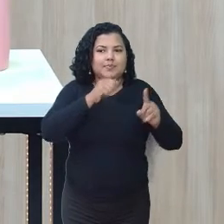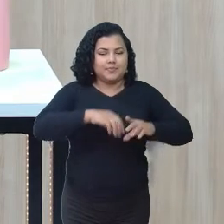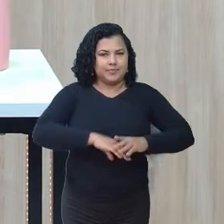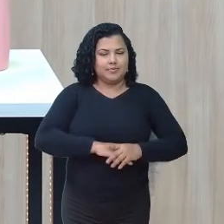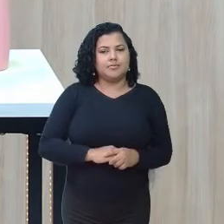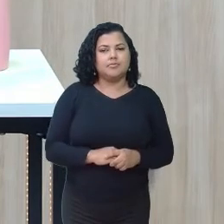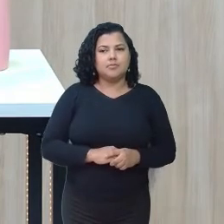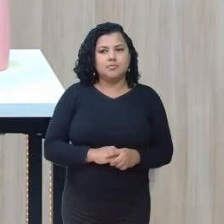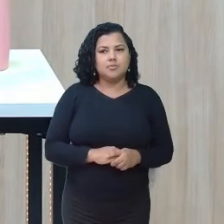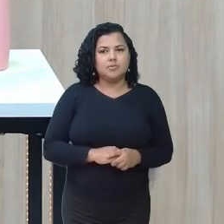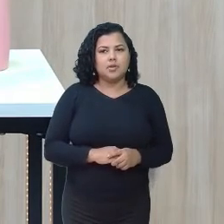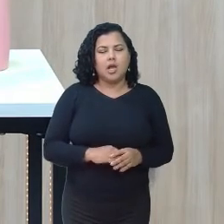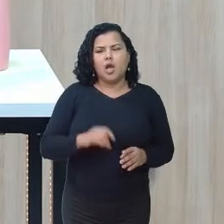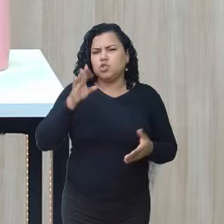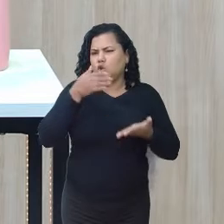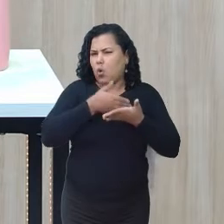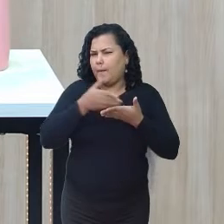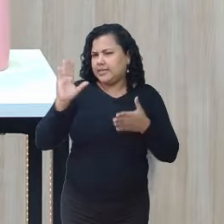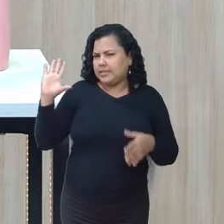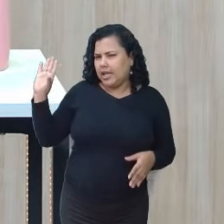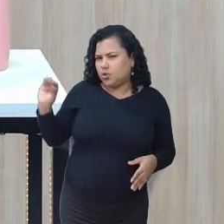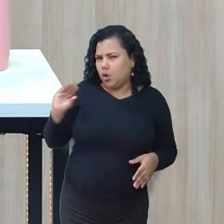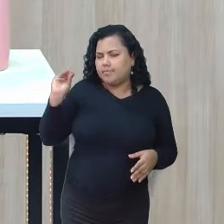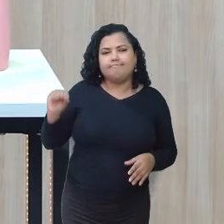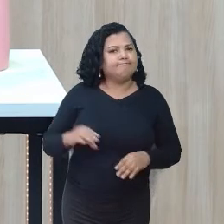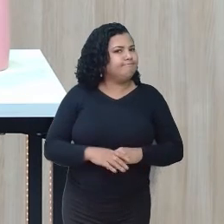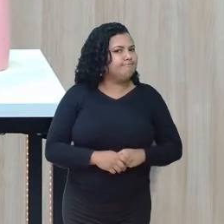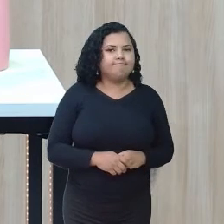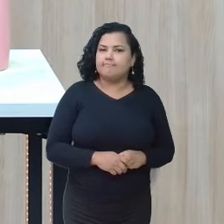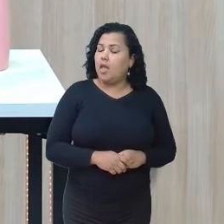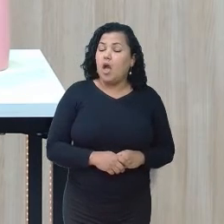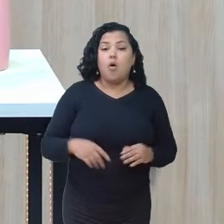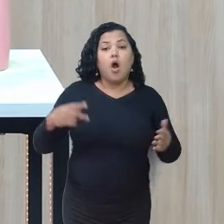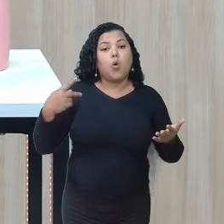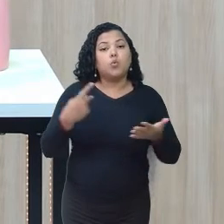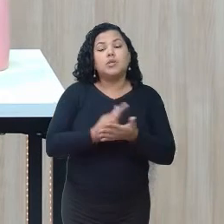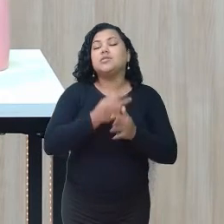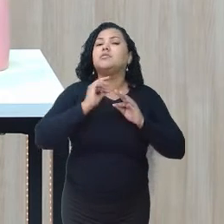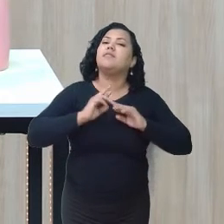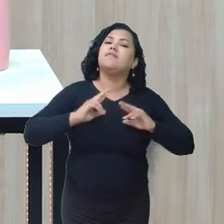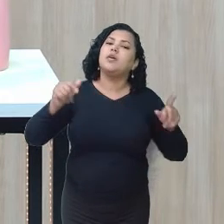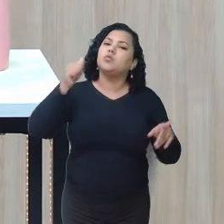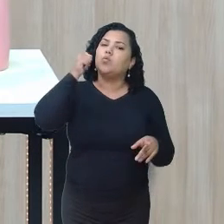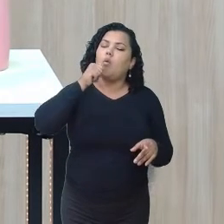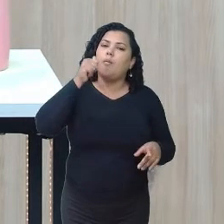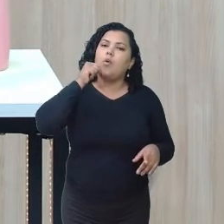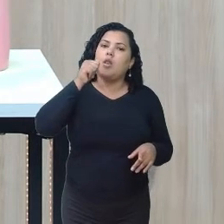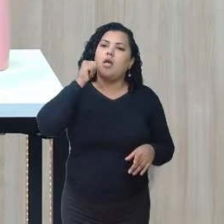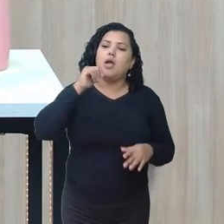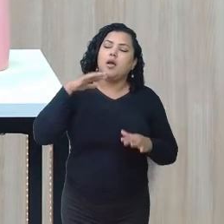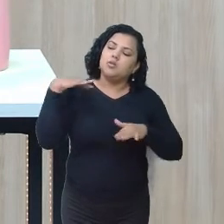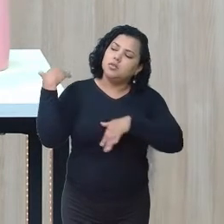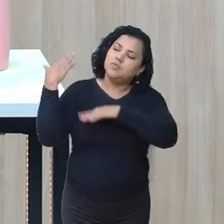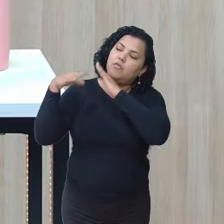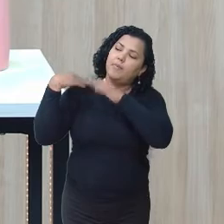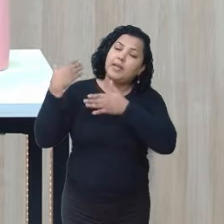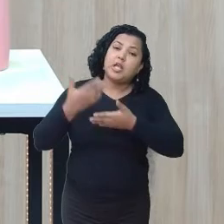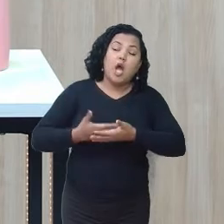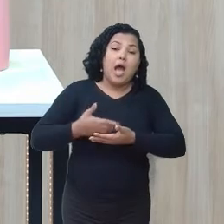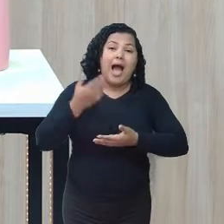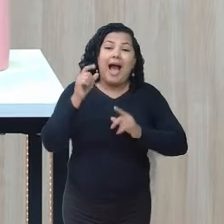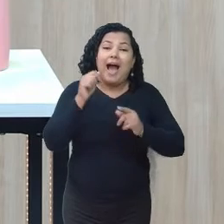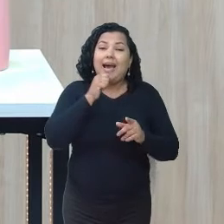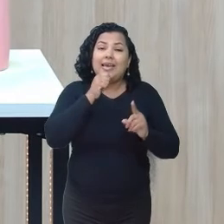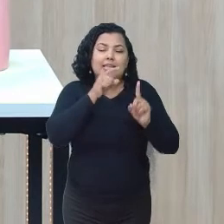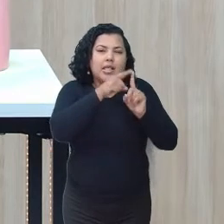só começamos a produzir na puberdade. Então, não acontece com as mulheres. À medida que, desde a fase